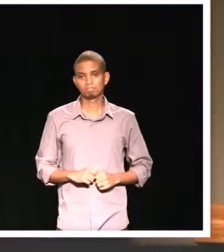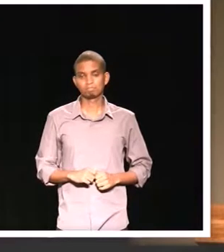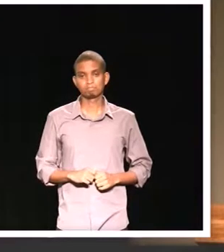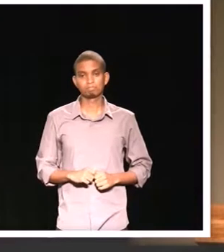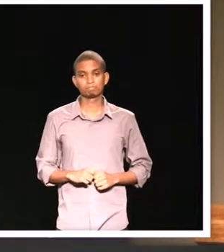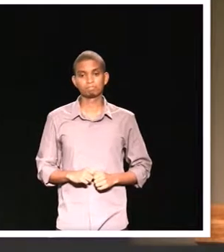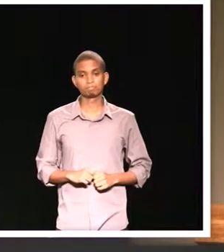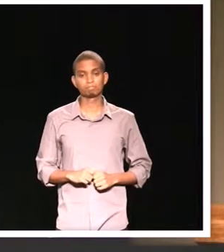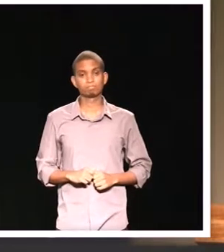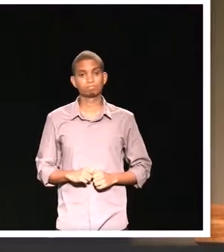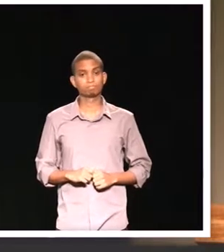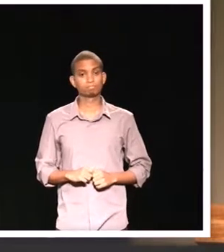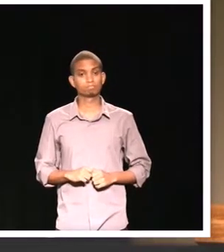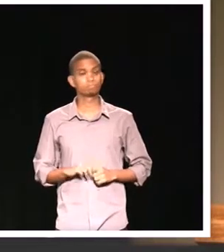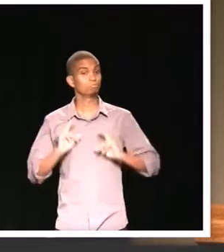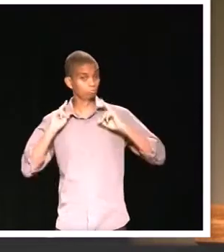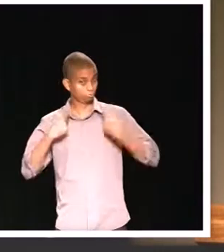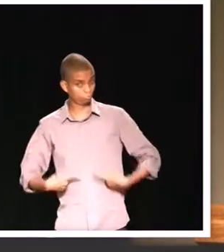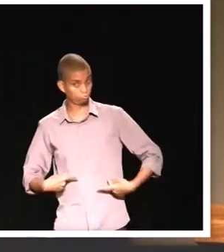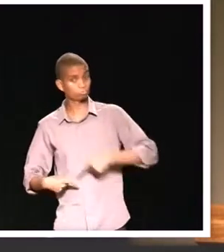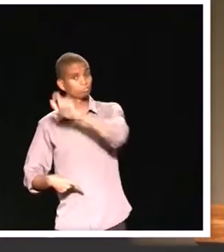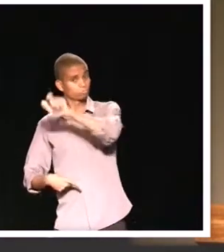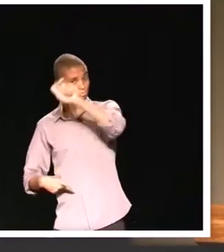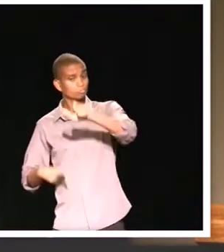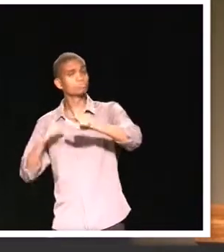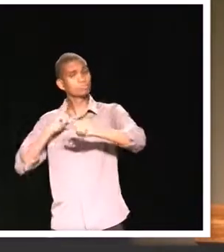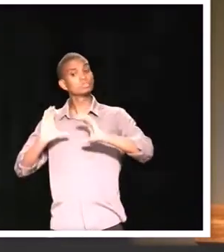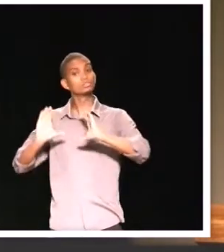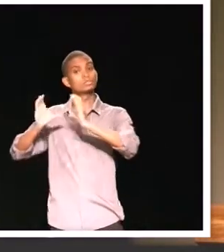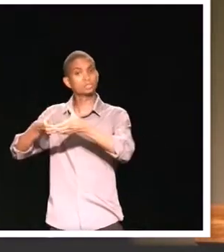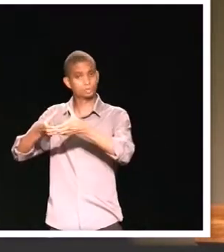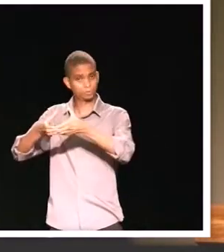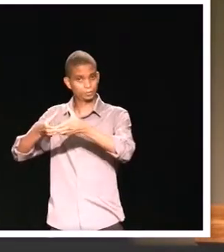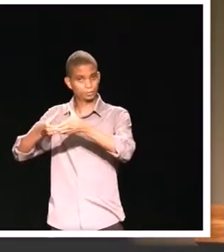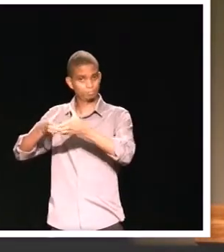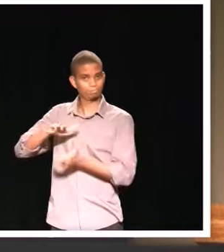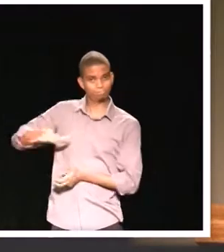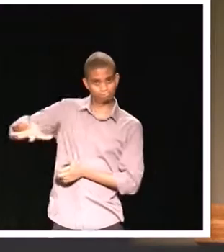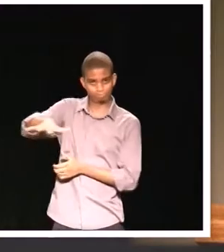Os homens vivem em comunidades